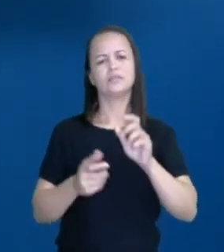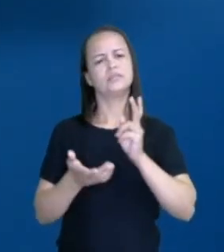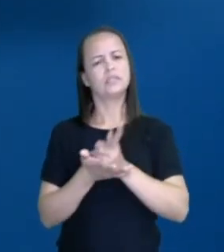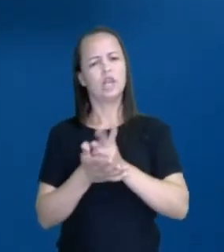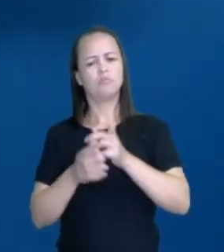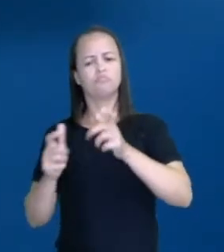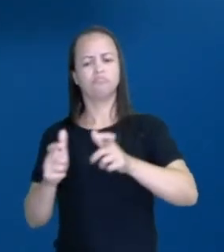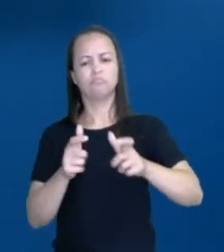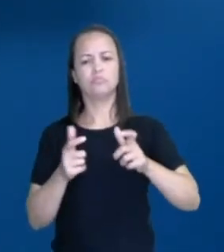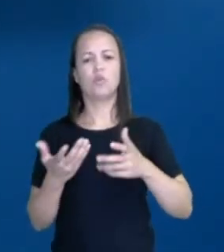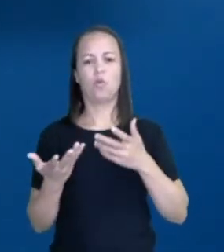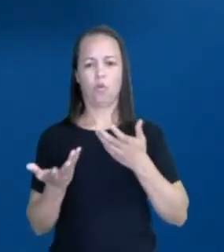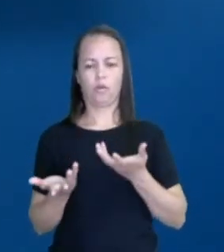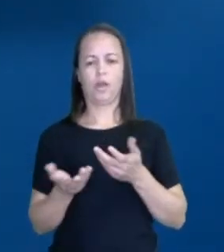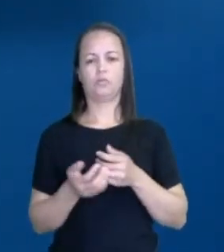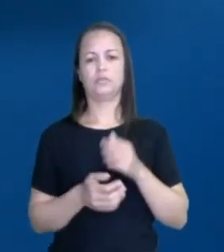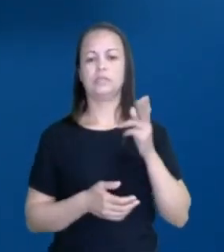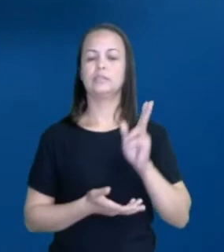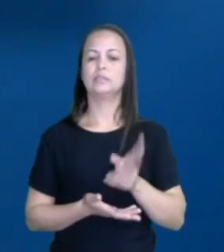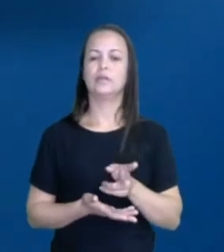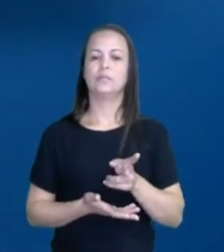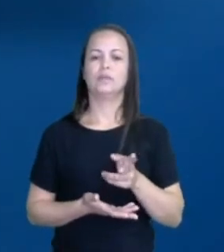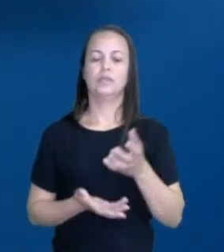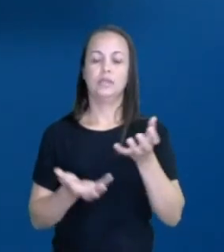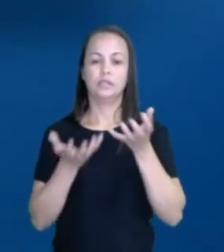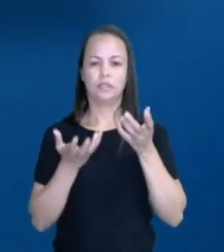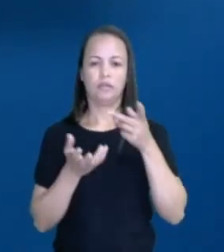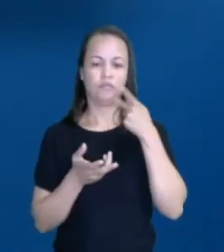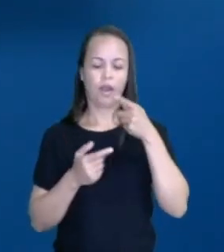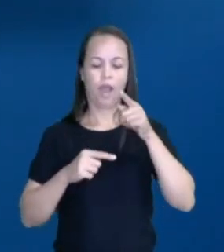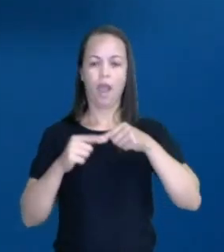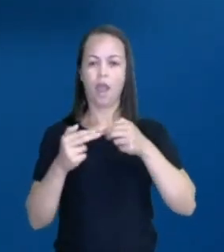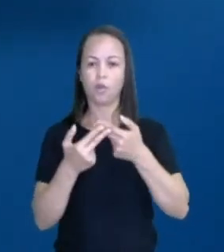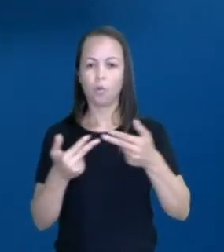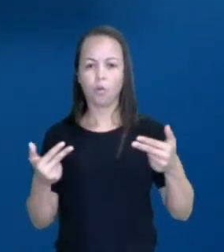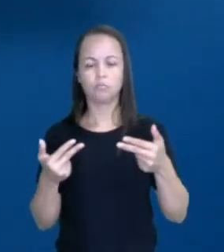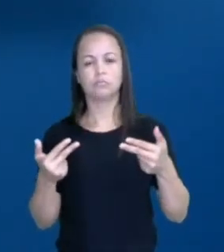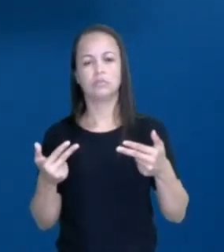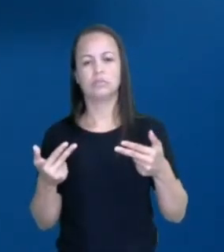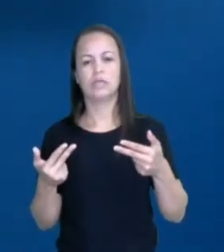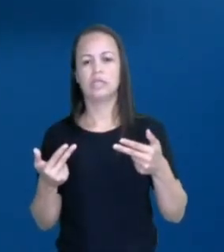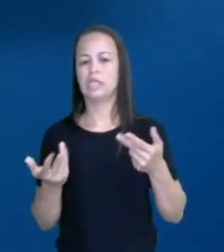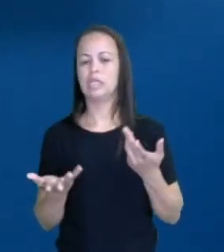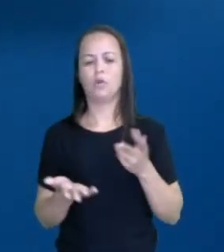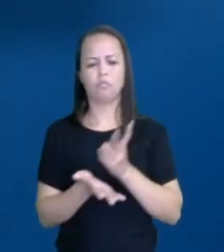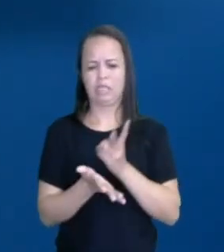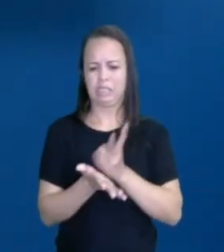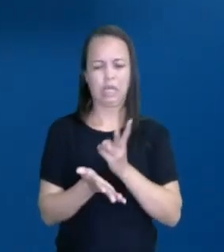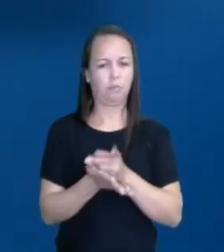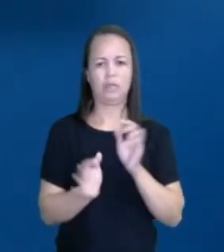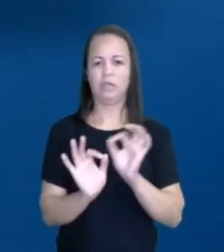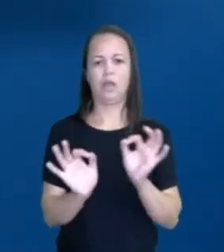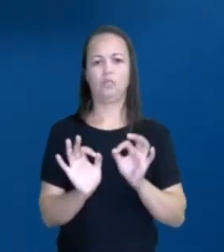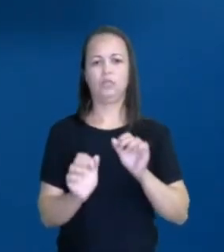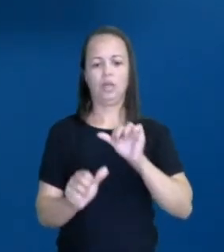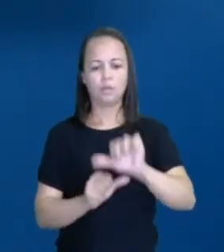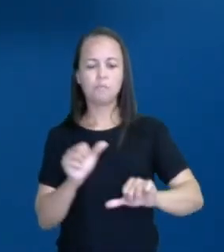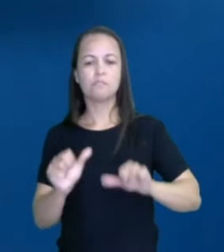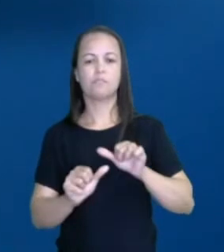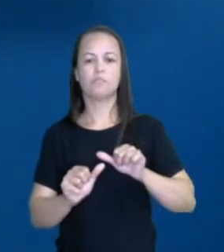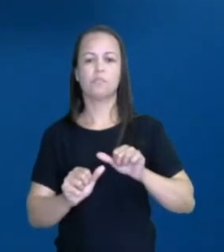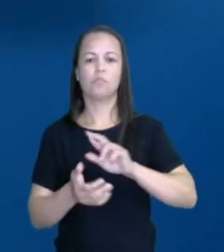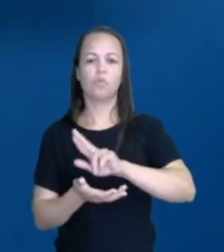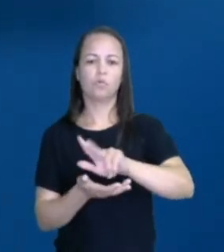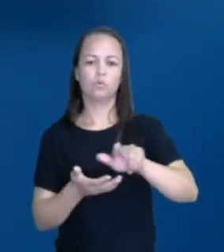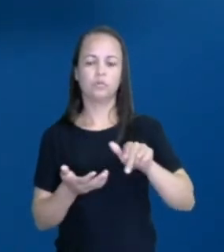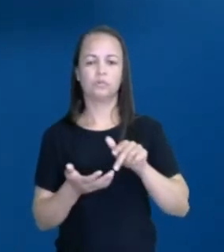vai ser usado quando a gente quiser falar de coisas que não são permanentes, que são coisas que variam